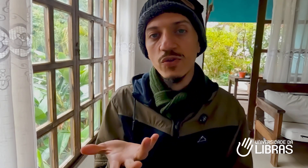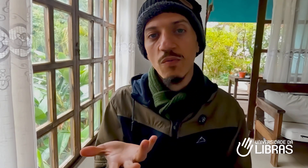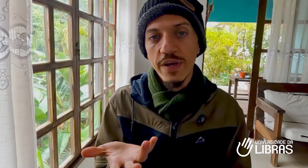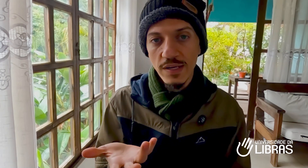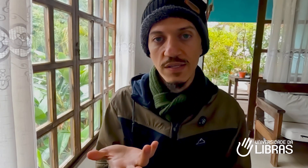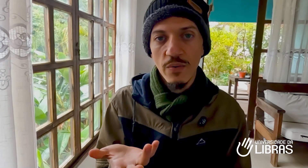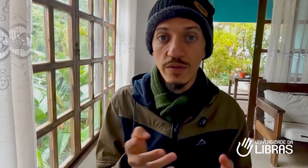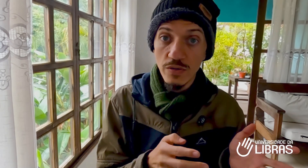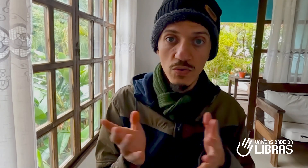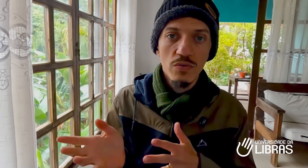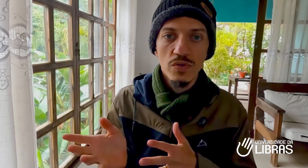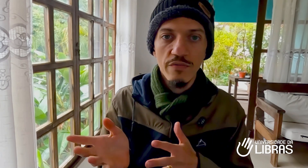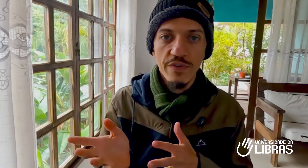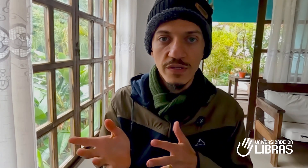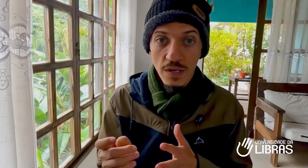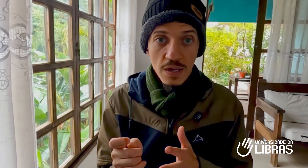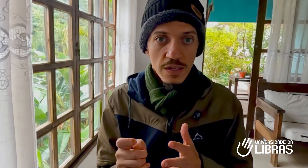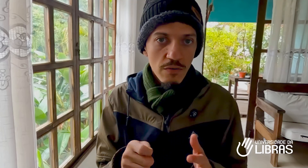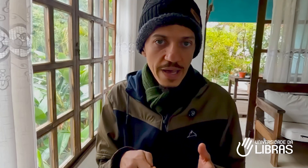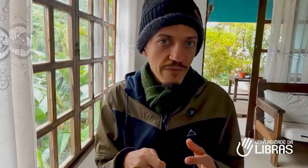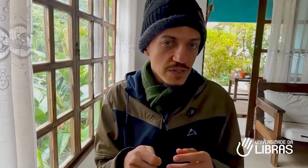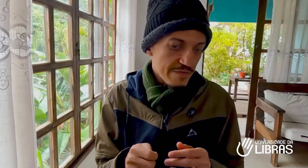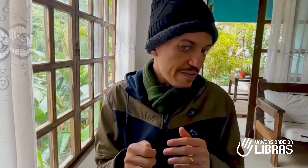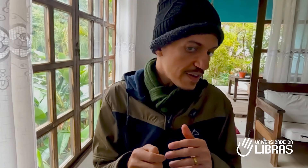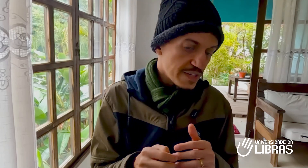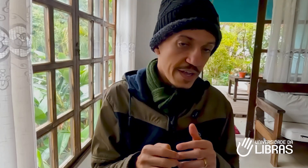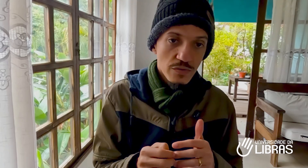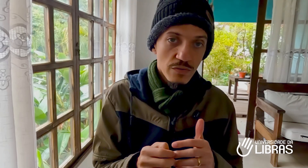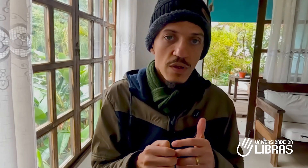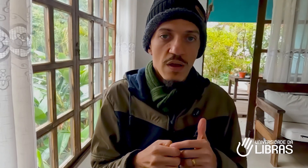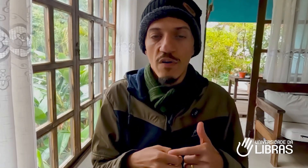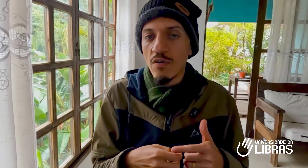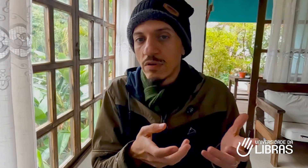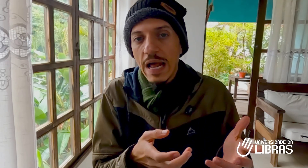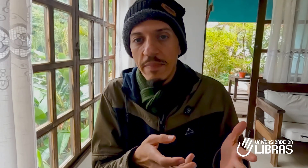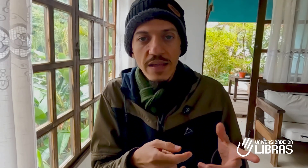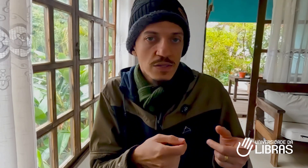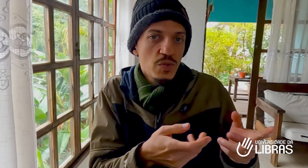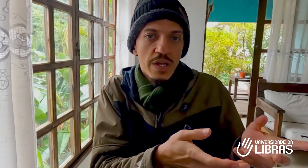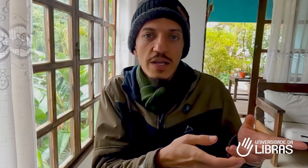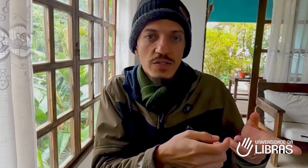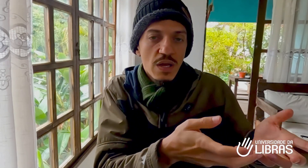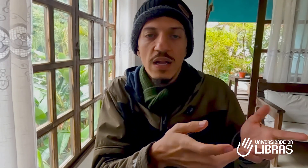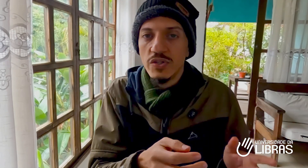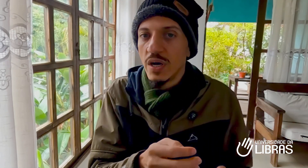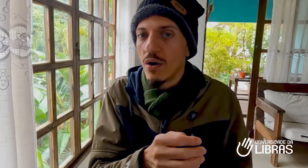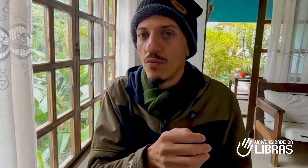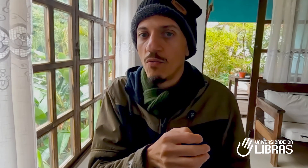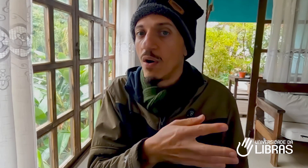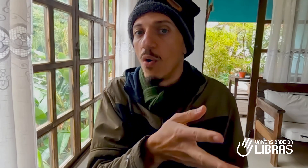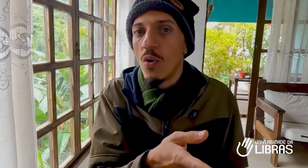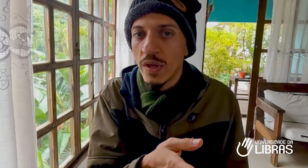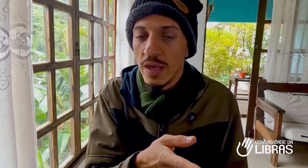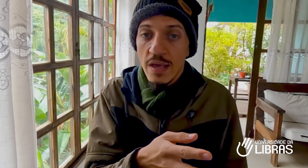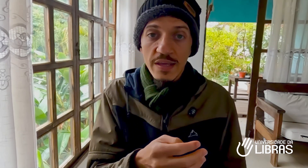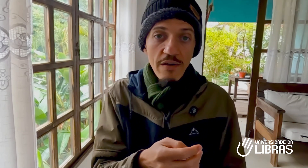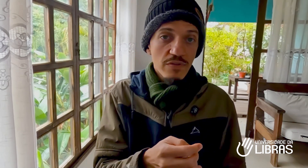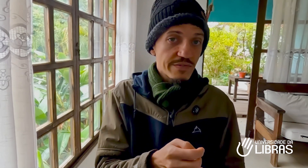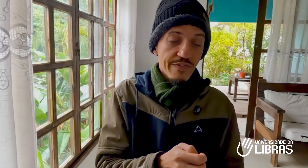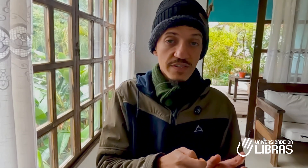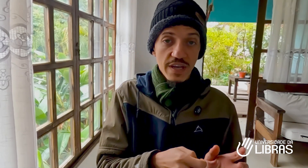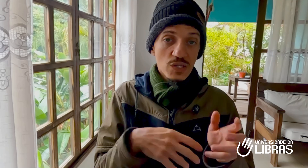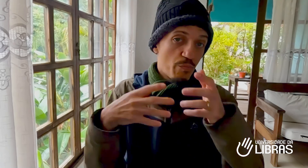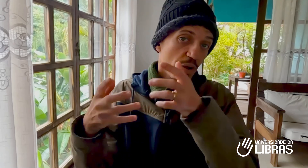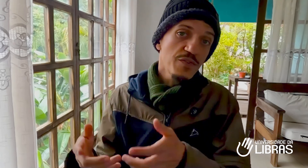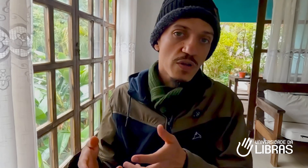ponte de comunicação entre surdos e ouvintes. Então, quer você vá fazer isso voluntariamente, a sua igreja, a sua religião, numa ONG, quer você